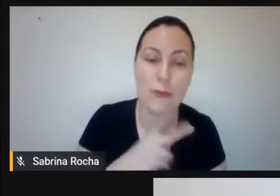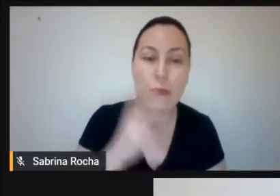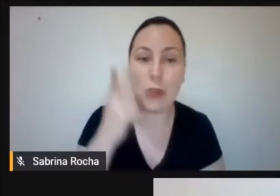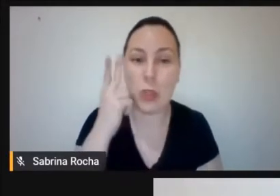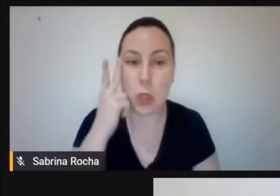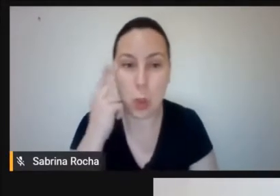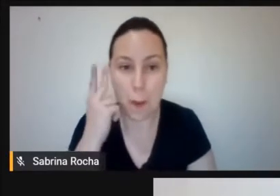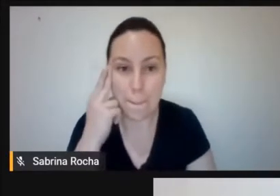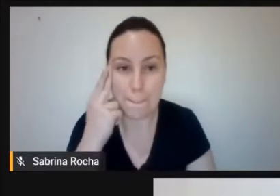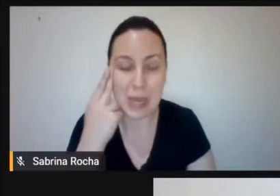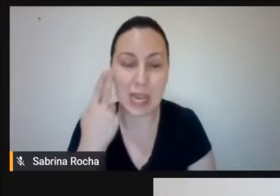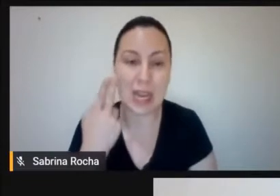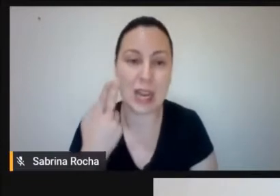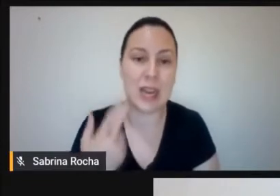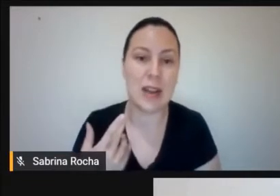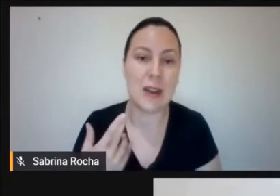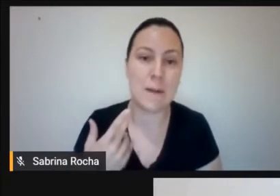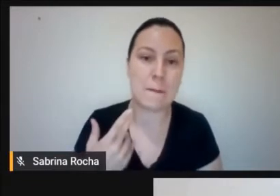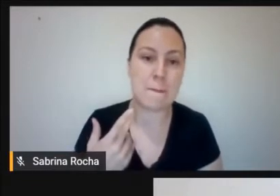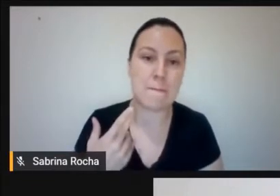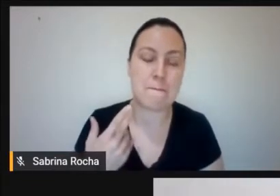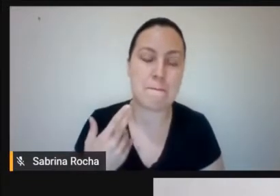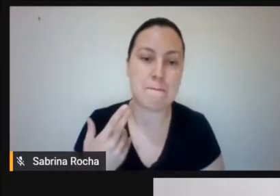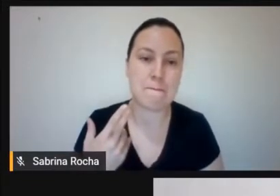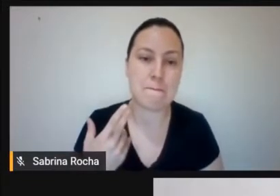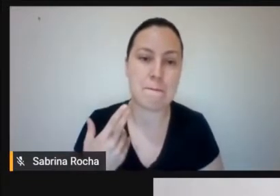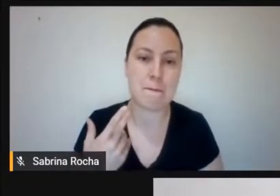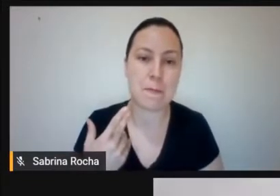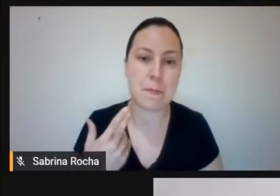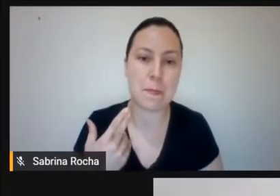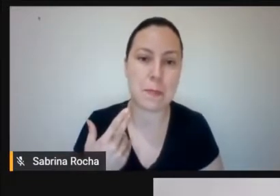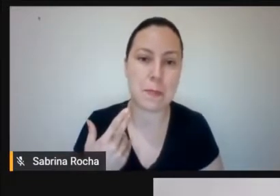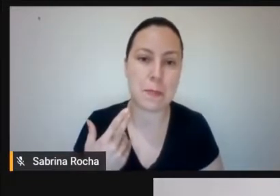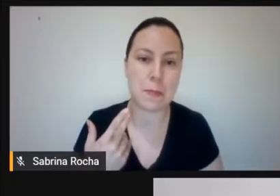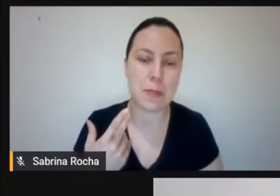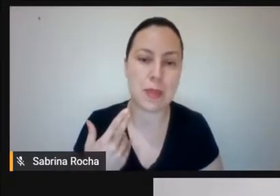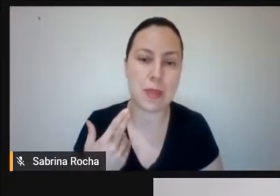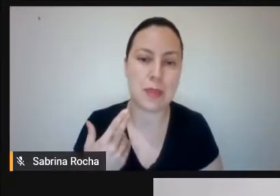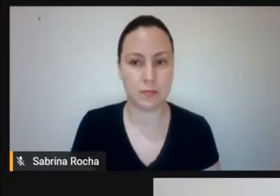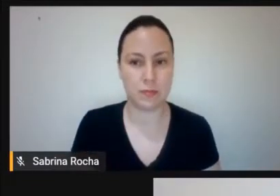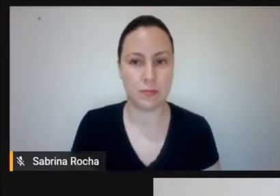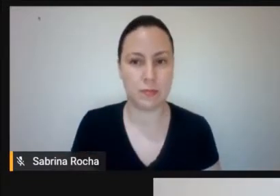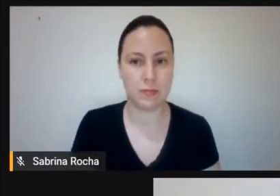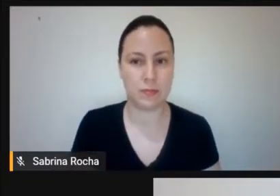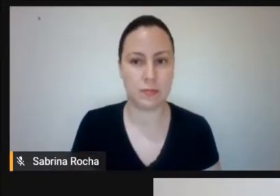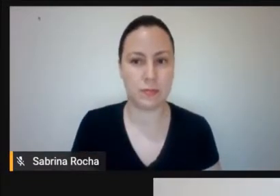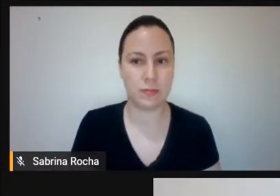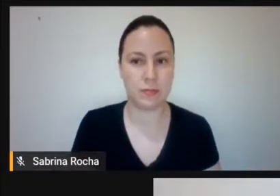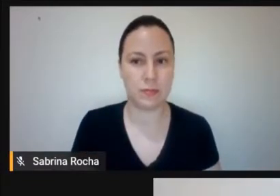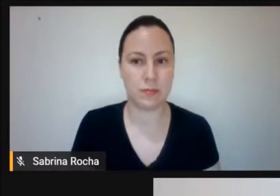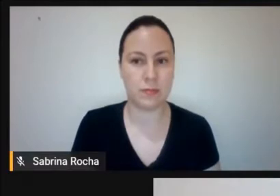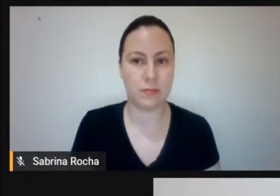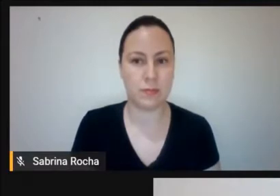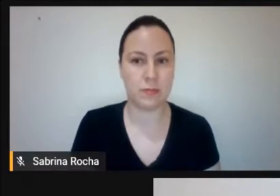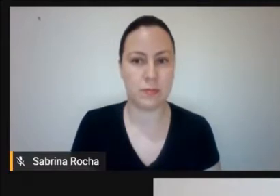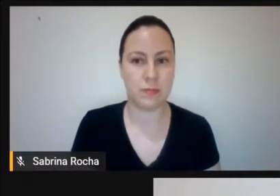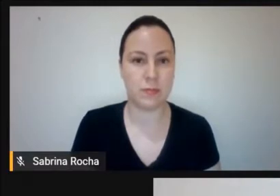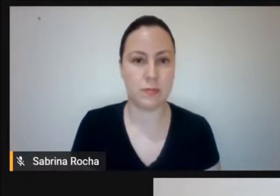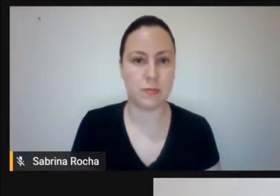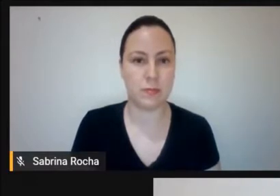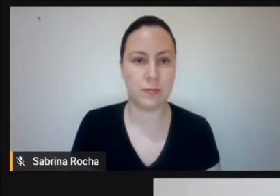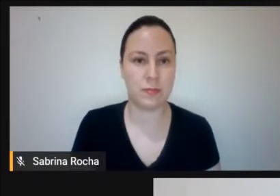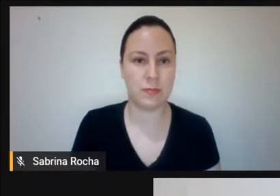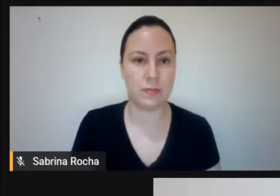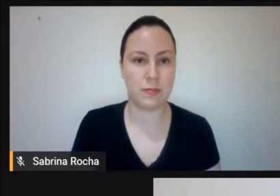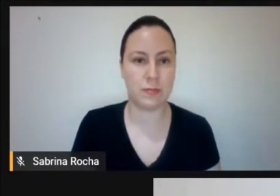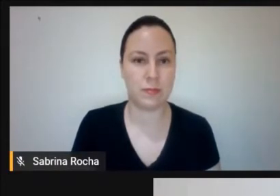comum a surgir disso tudo que a gente está vivendo? Se nós quisermos investir